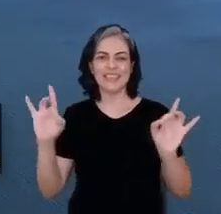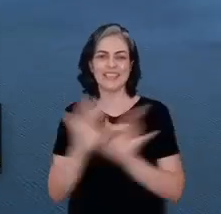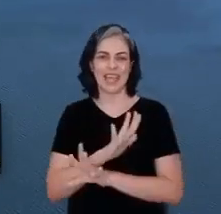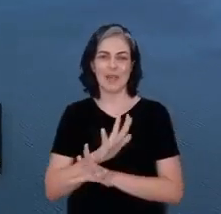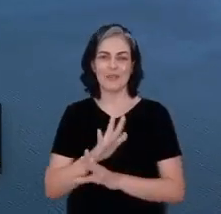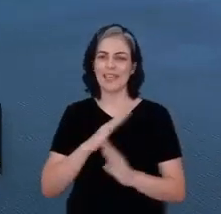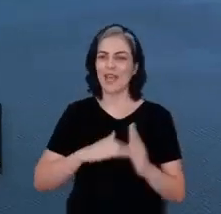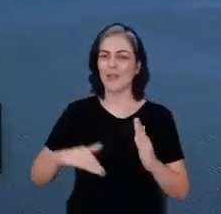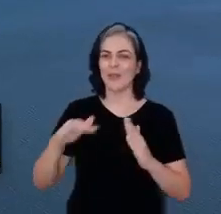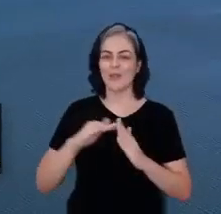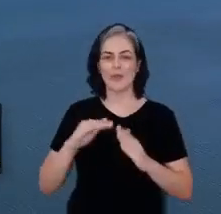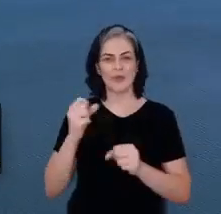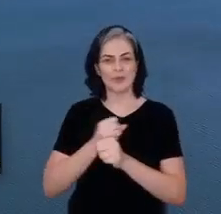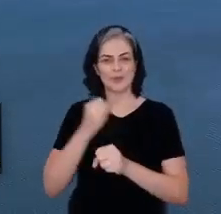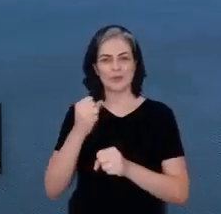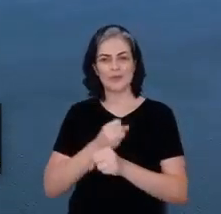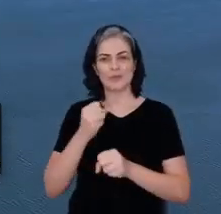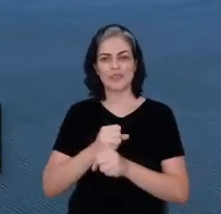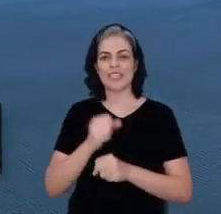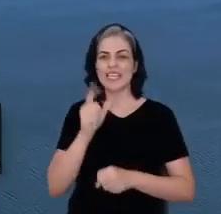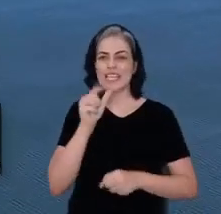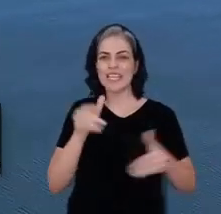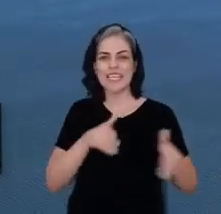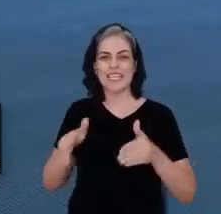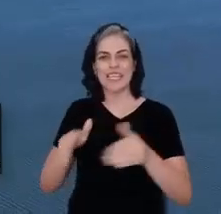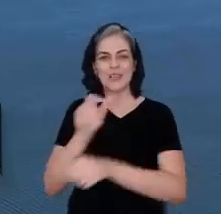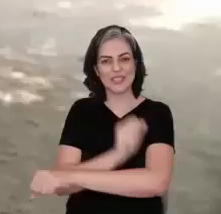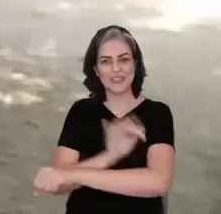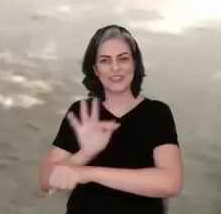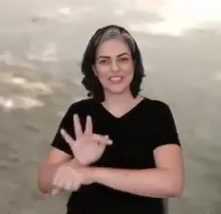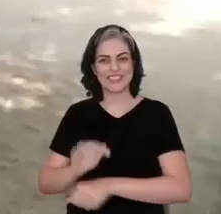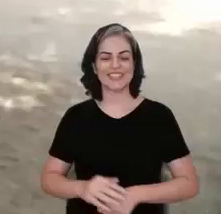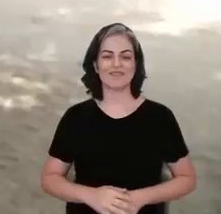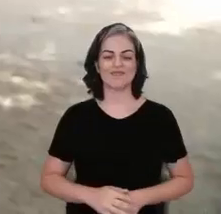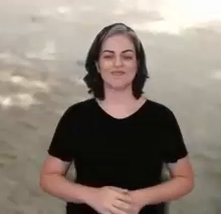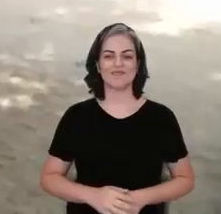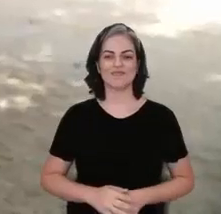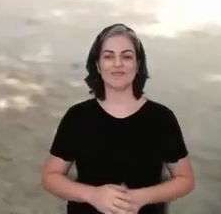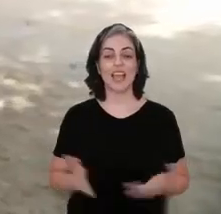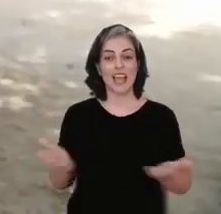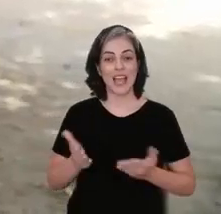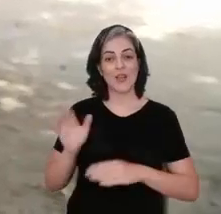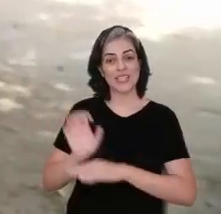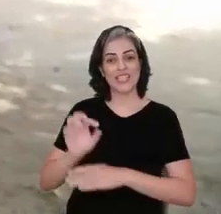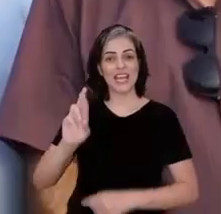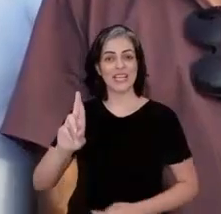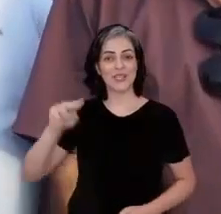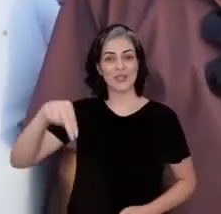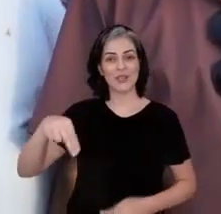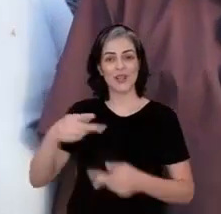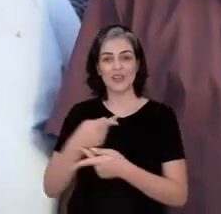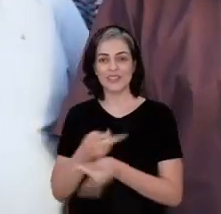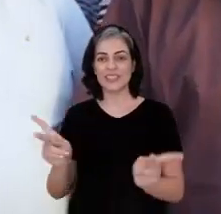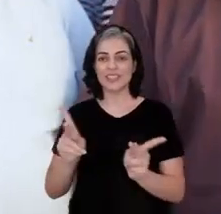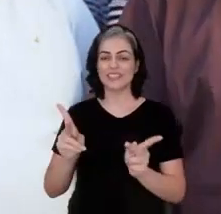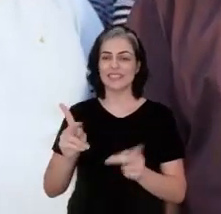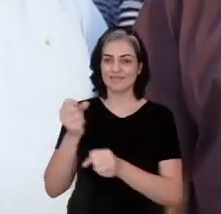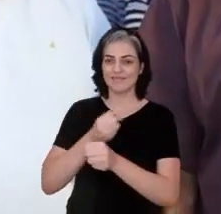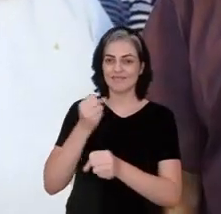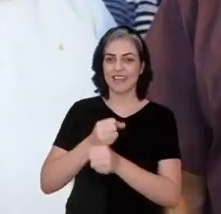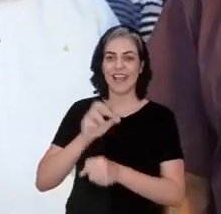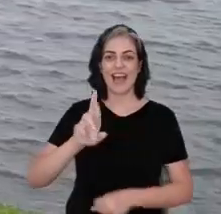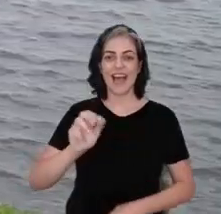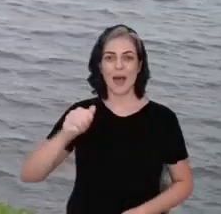criamos toda transposição do São Francisco peguemos para o Rio Grande do Norte para visitar as obras